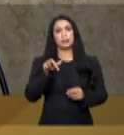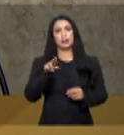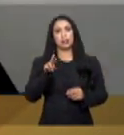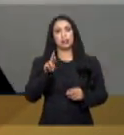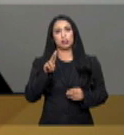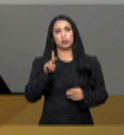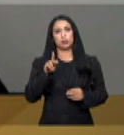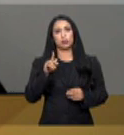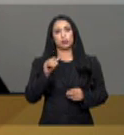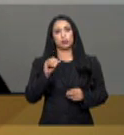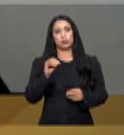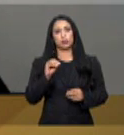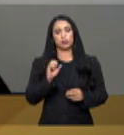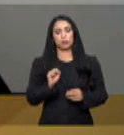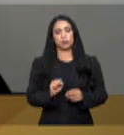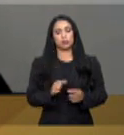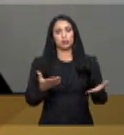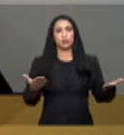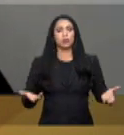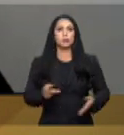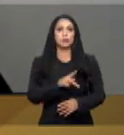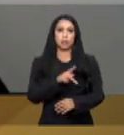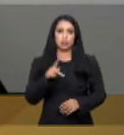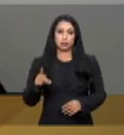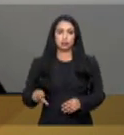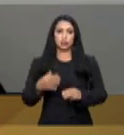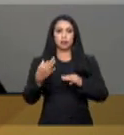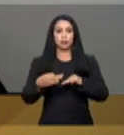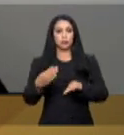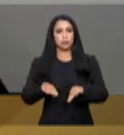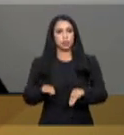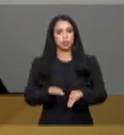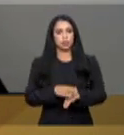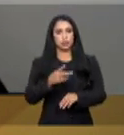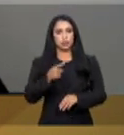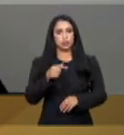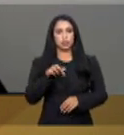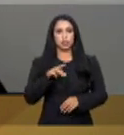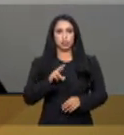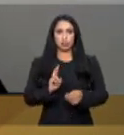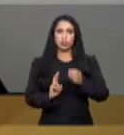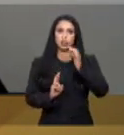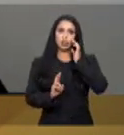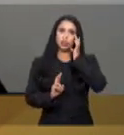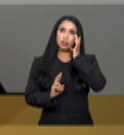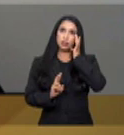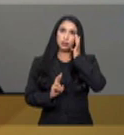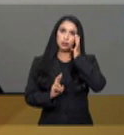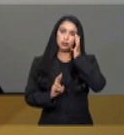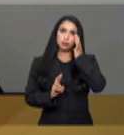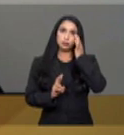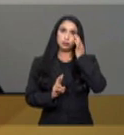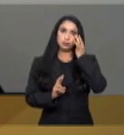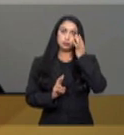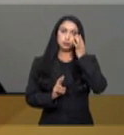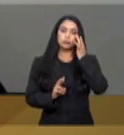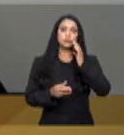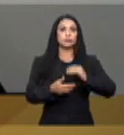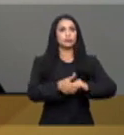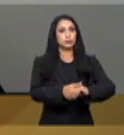Senhor presidente, senhores ministros, senhor procurador-geral, que volta a cumprimentar,